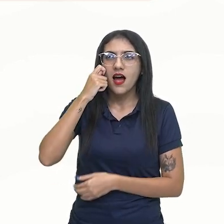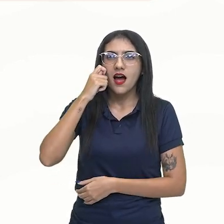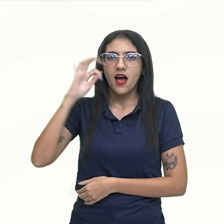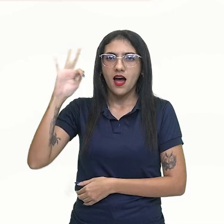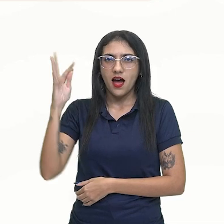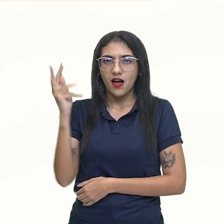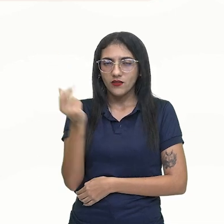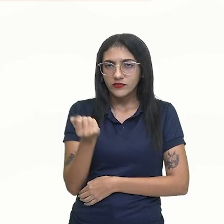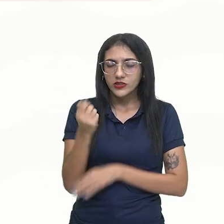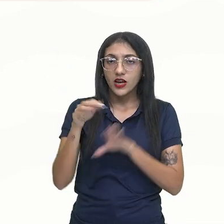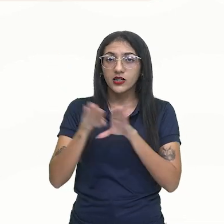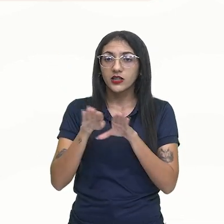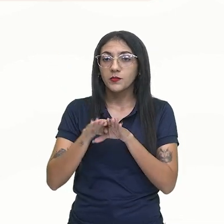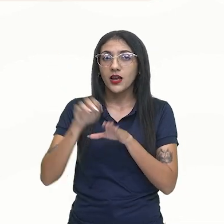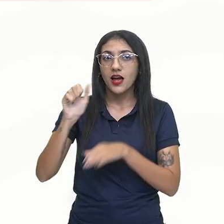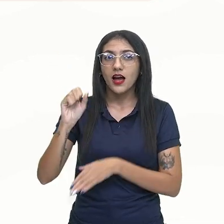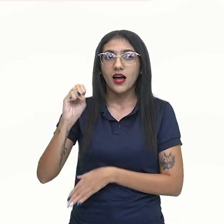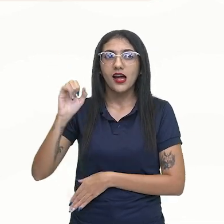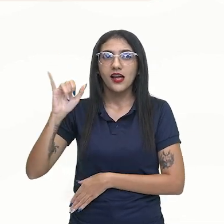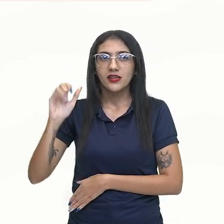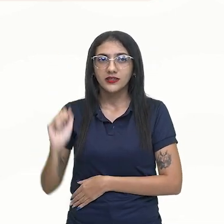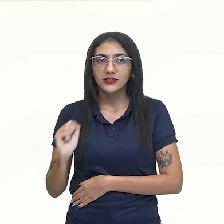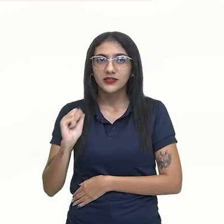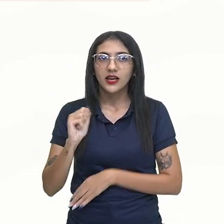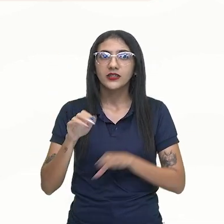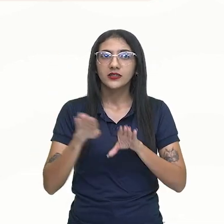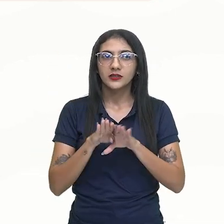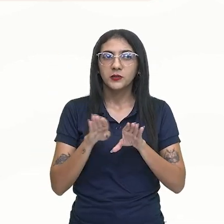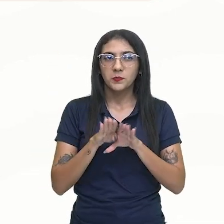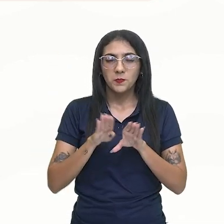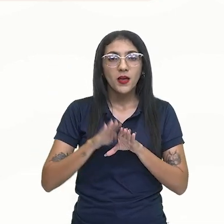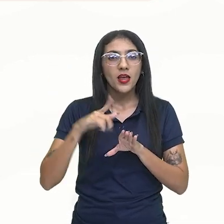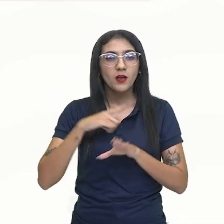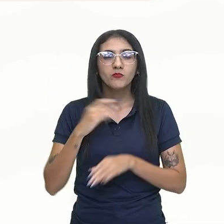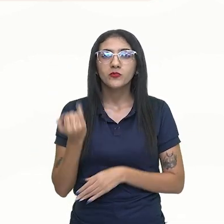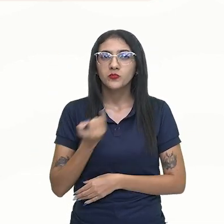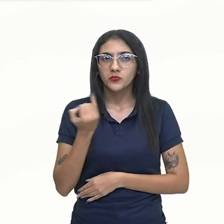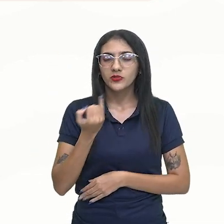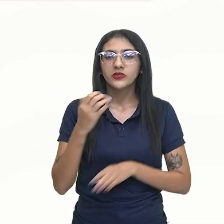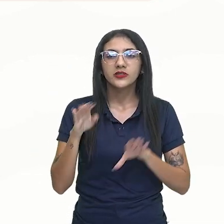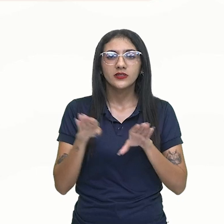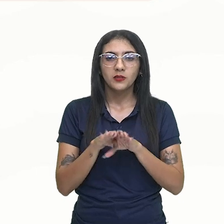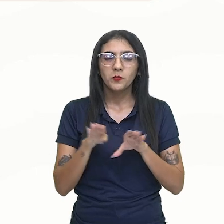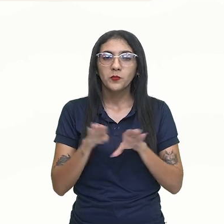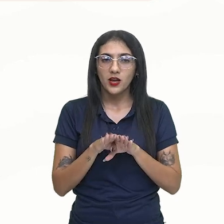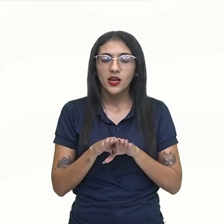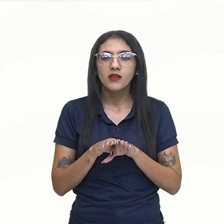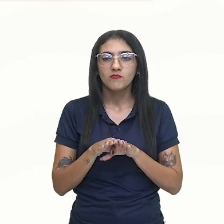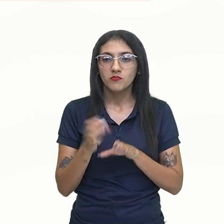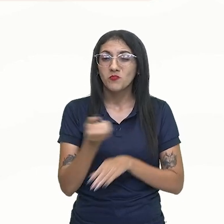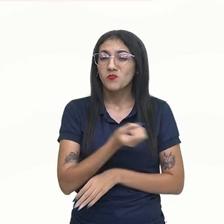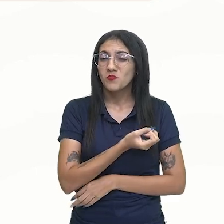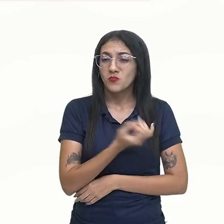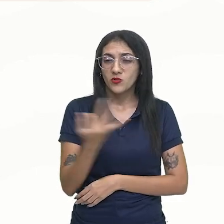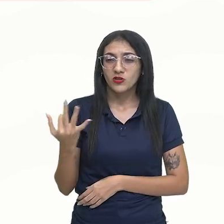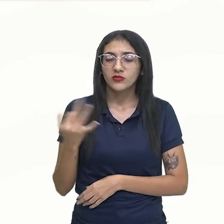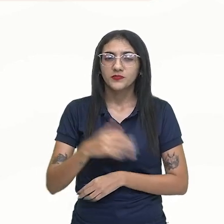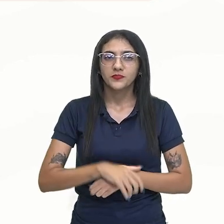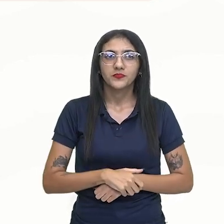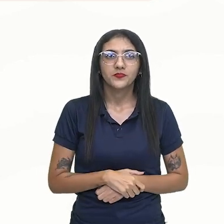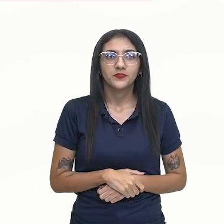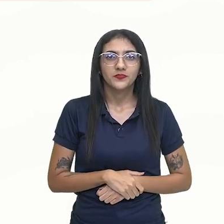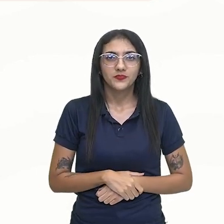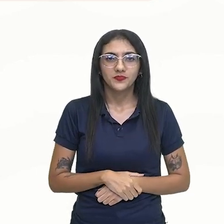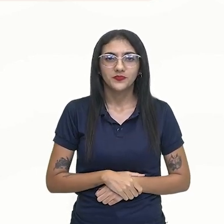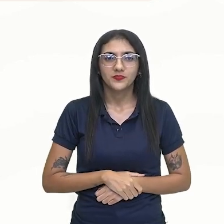continentes que concentram uma quantidade de pessoas muito grande, né? Muito grande de pessoas vivendo nessas áreas aí. Então,